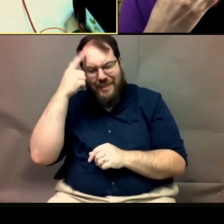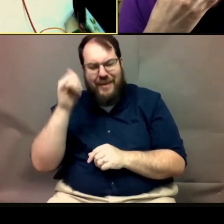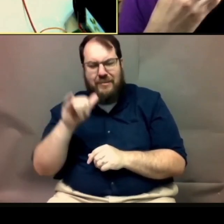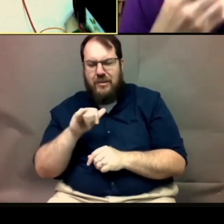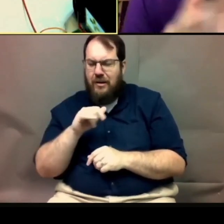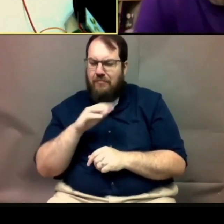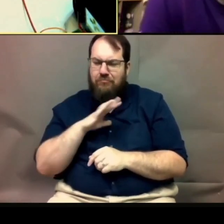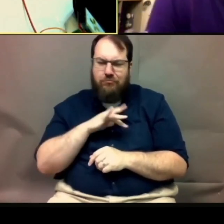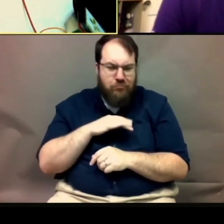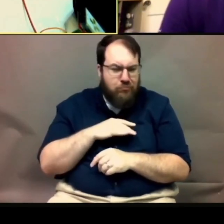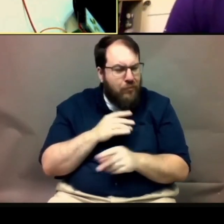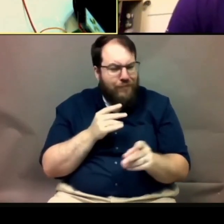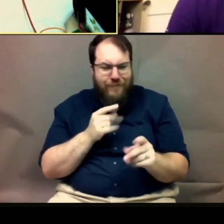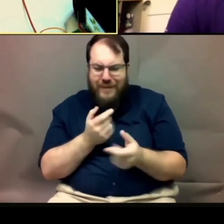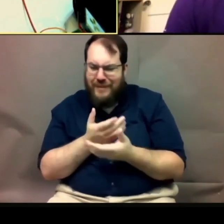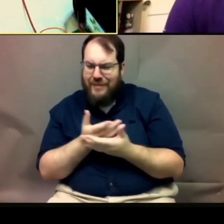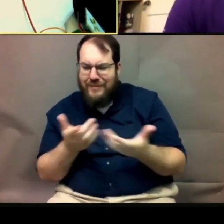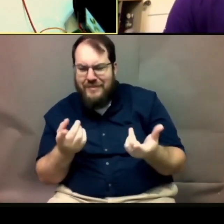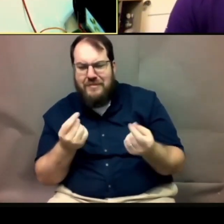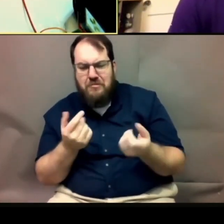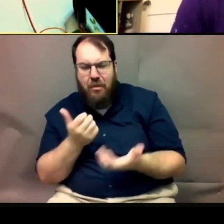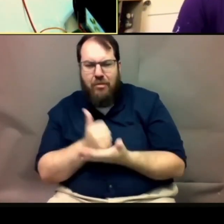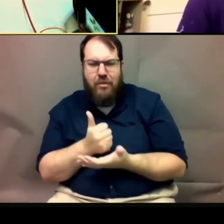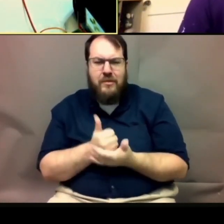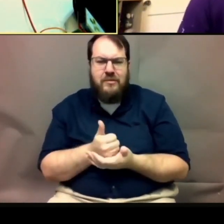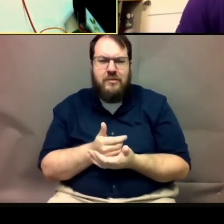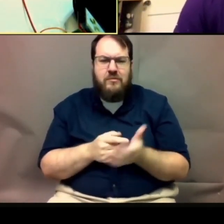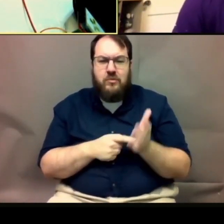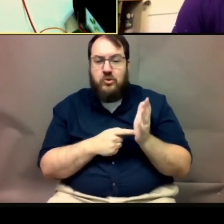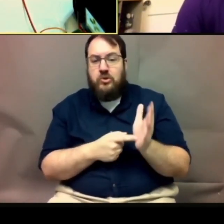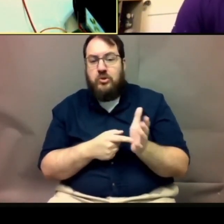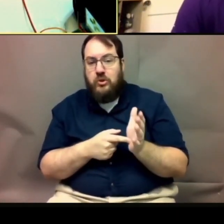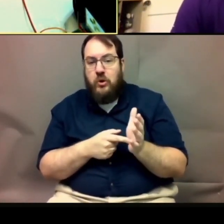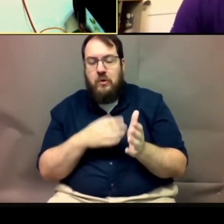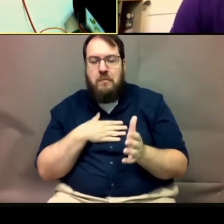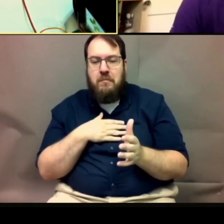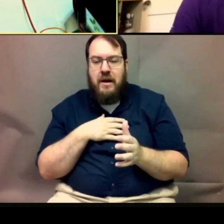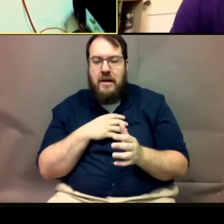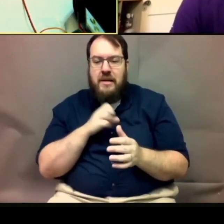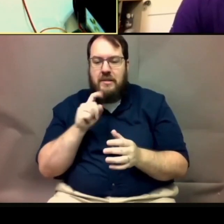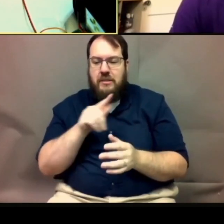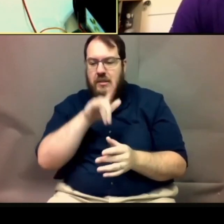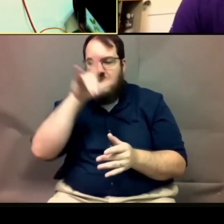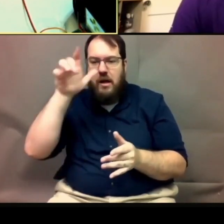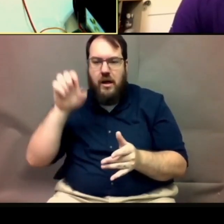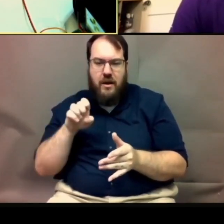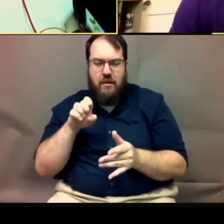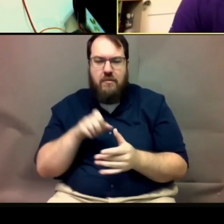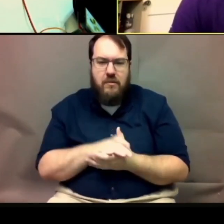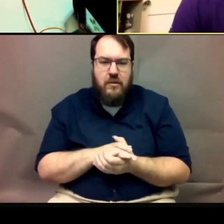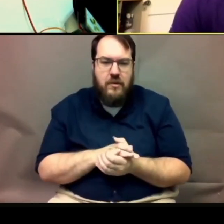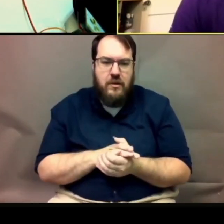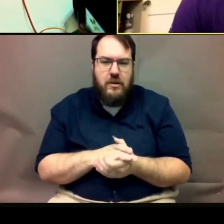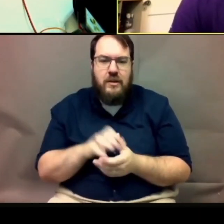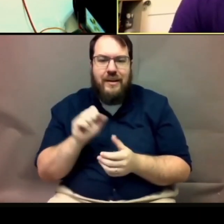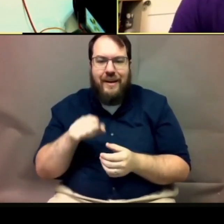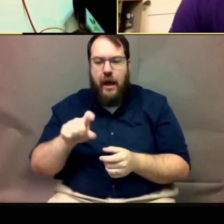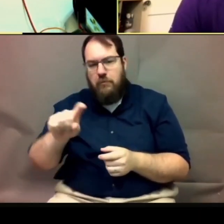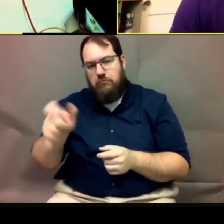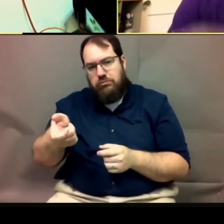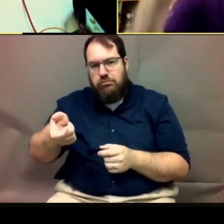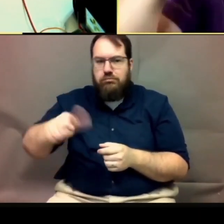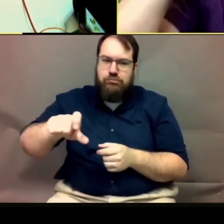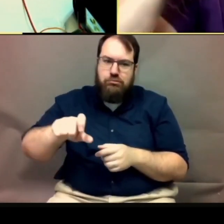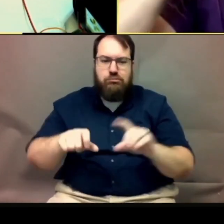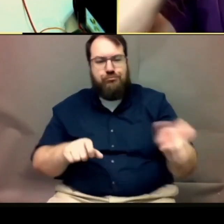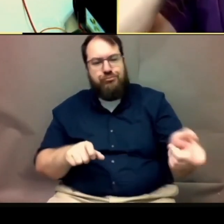cursor. eu acho que é uma coisinha rápida, muito legal e aí eu posso me concentrar em criar alguma coisa. Nós temos aqui então esses